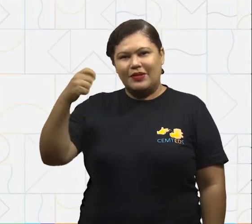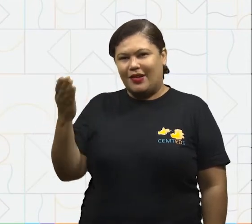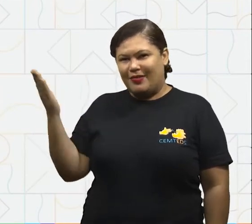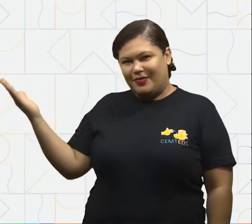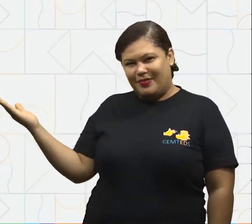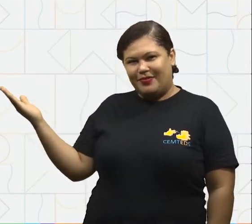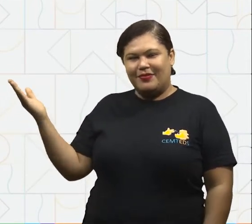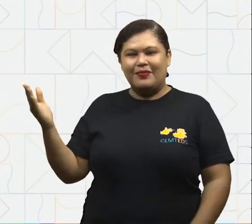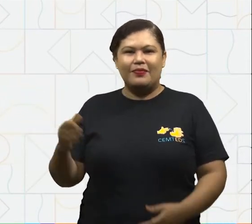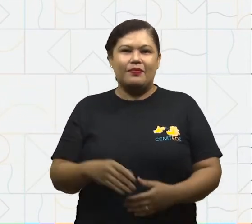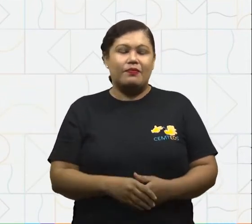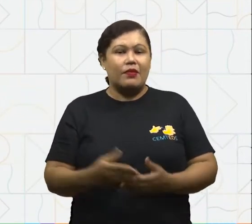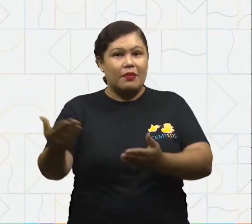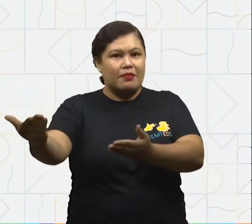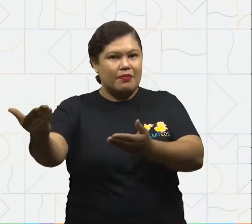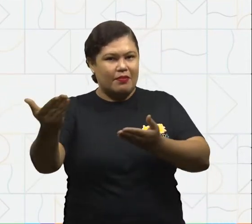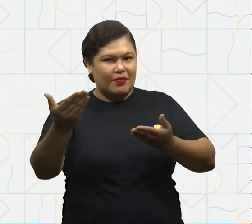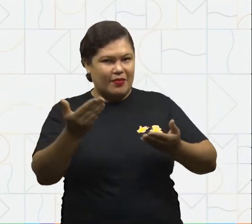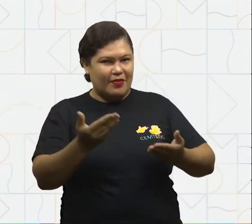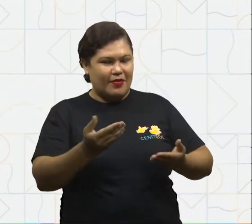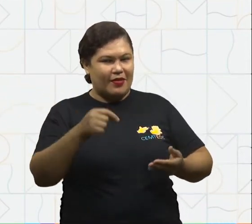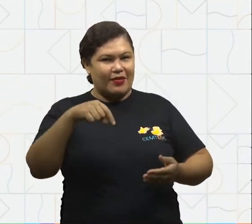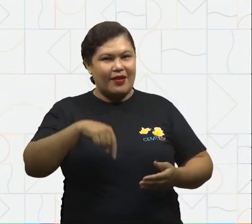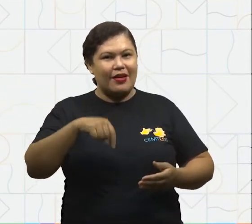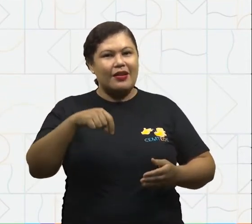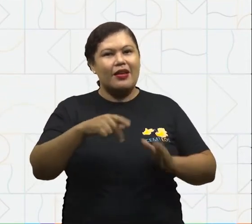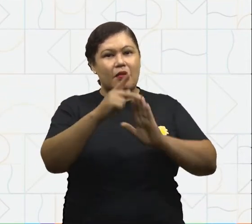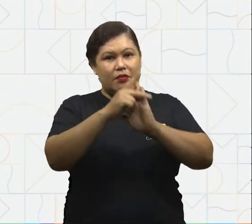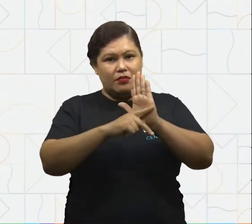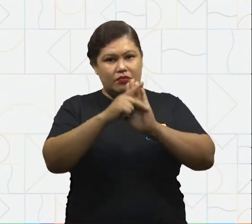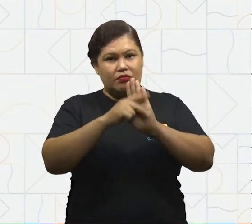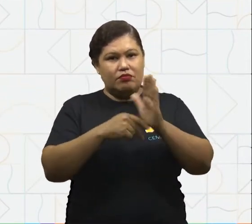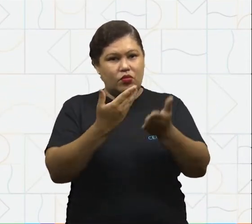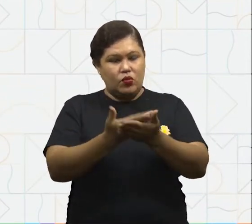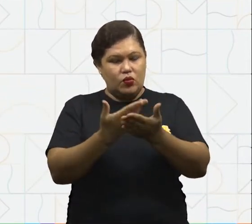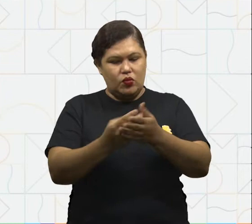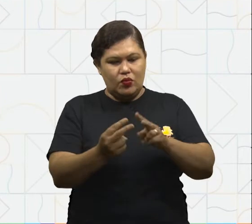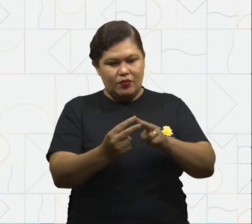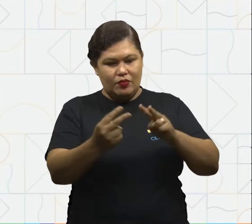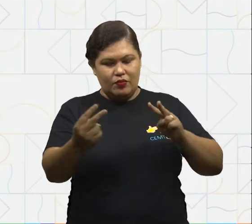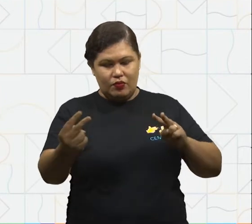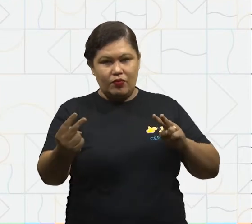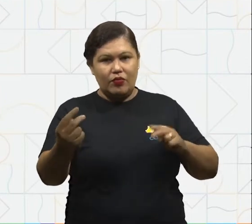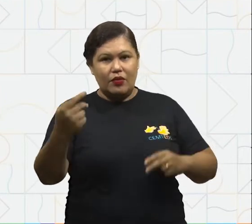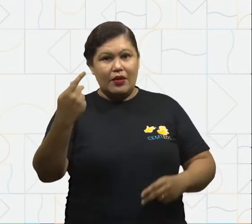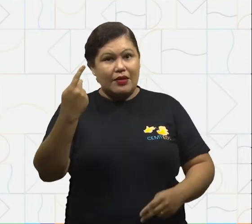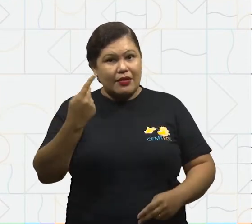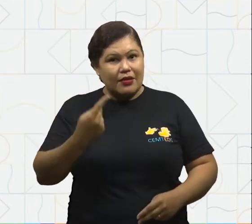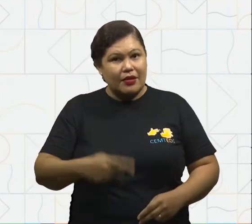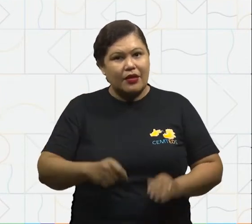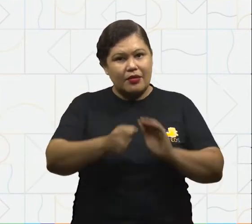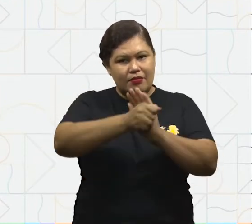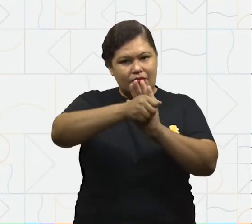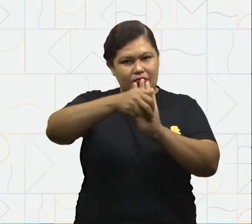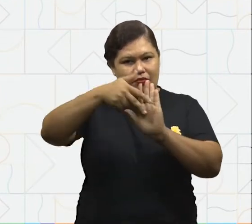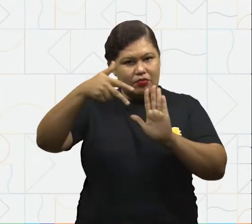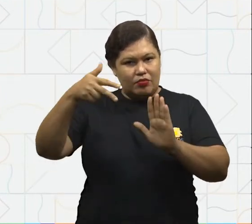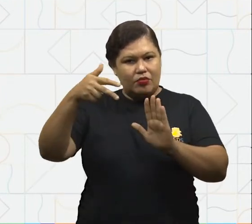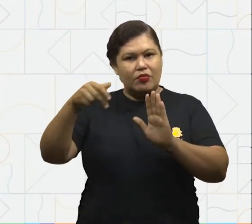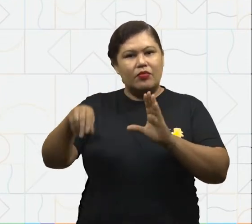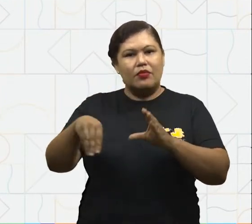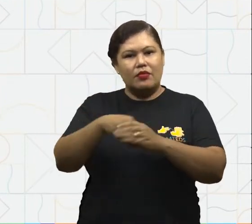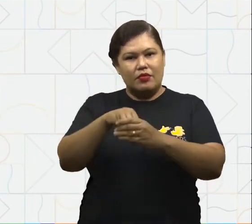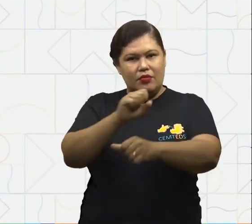sinal é esse. Bem-vindos ao projeto Aprender Além da Escola, do Centro de Mídias e